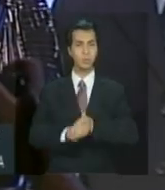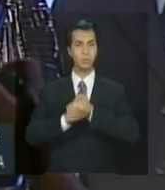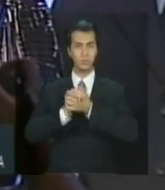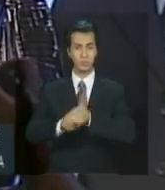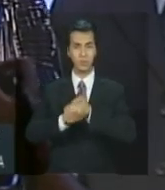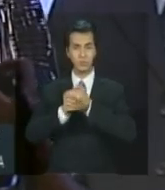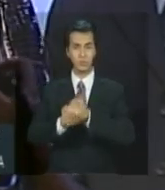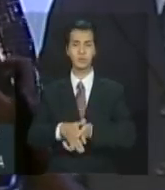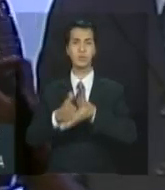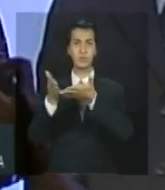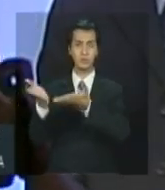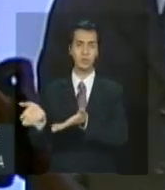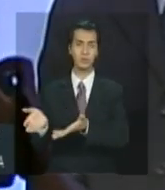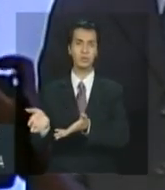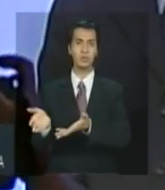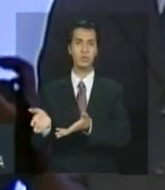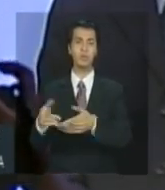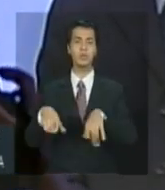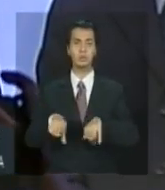cumprimentamos e